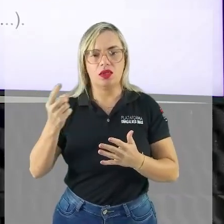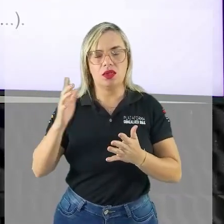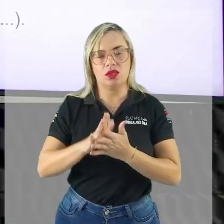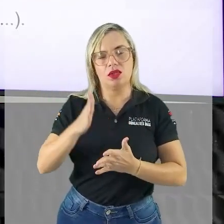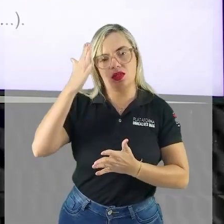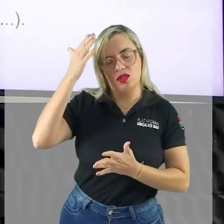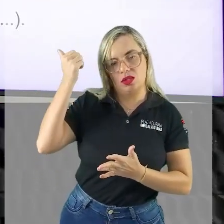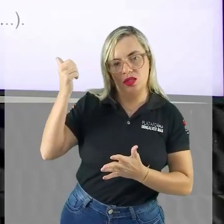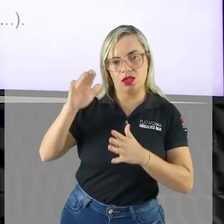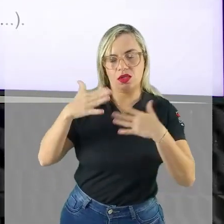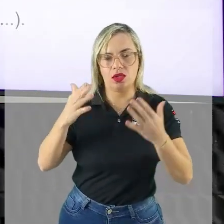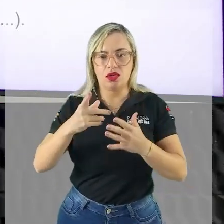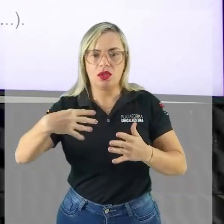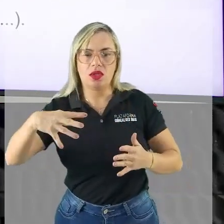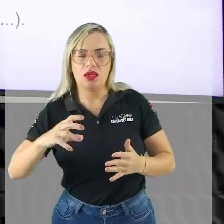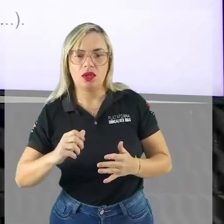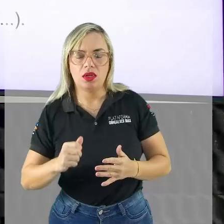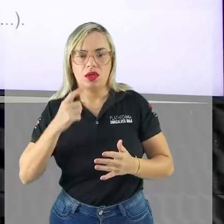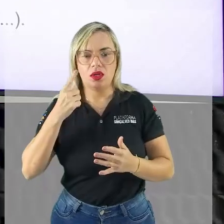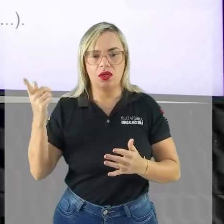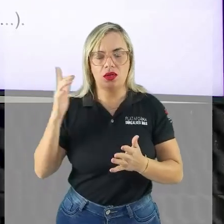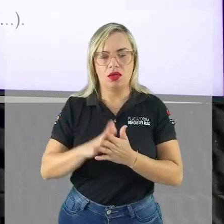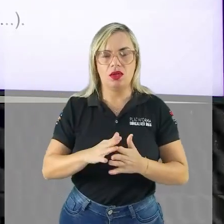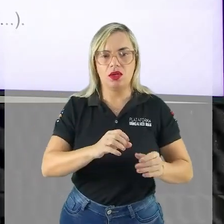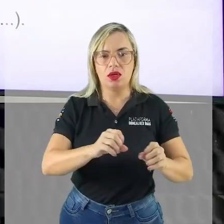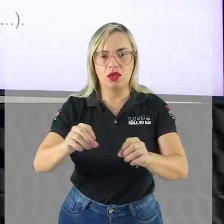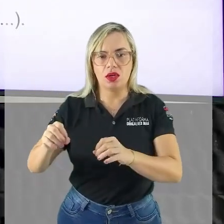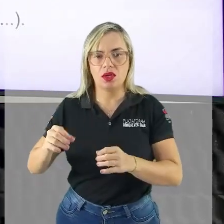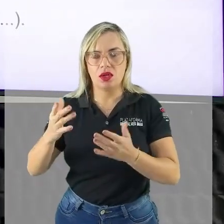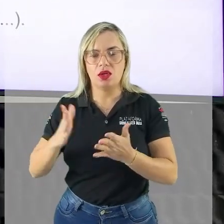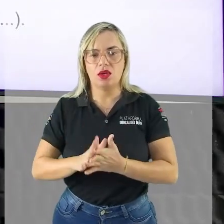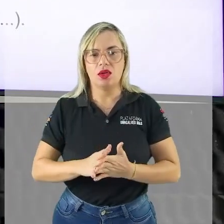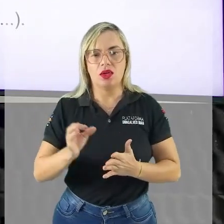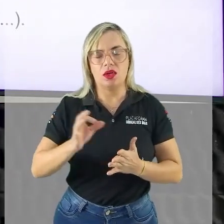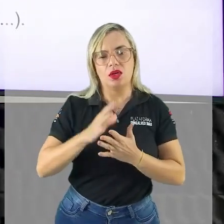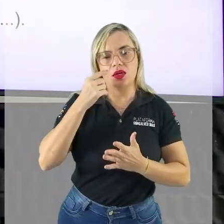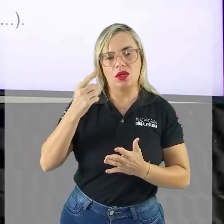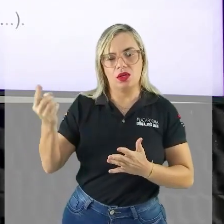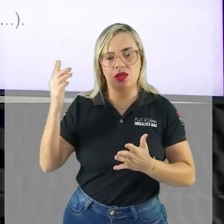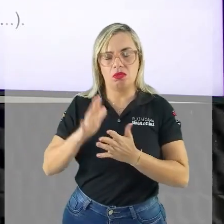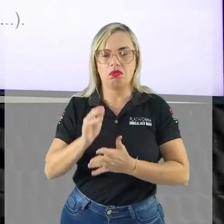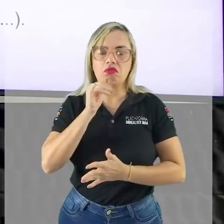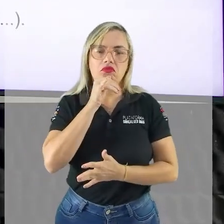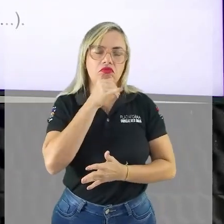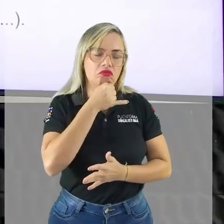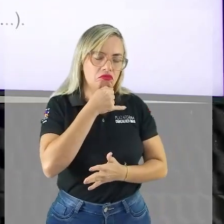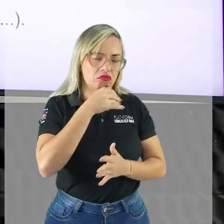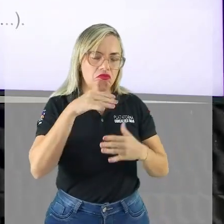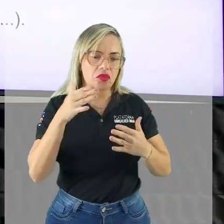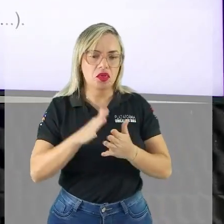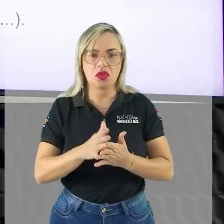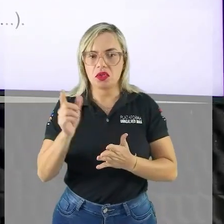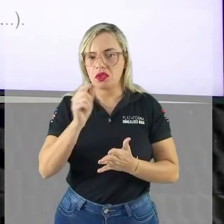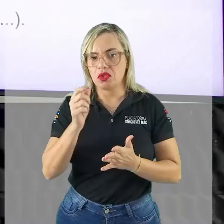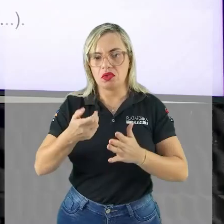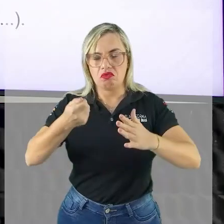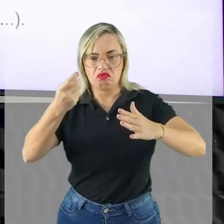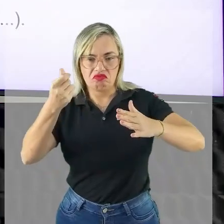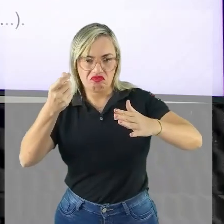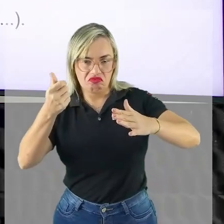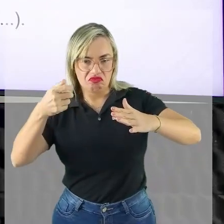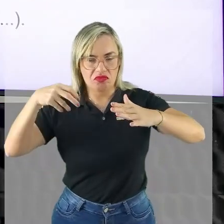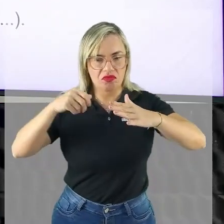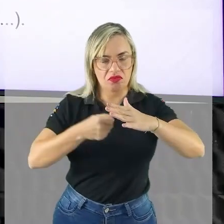bem que o PISA é uma ferramenta que afere a educação no mundo, infelizmente não investe